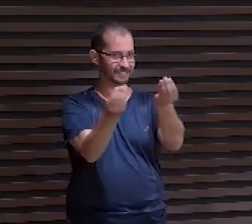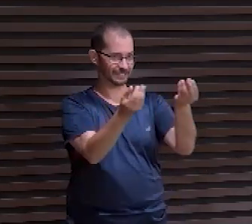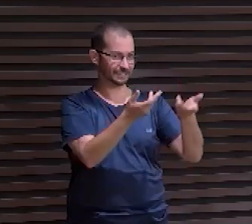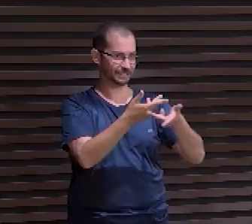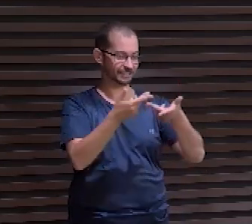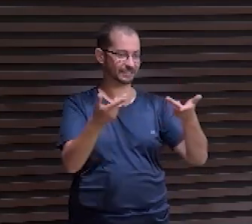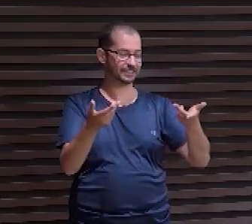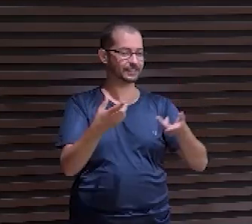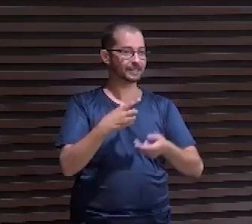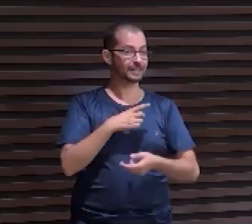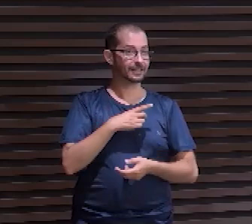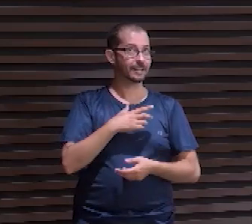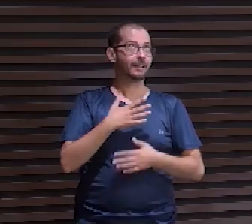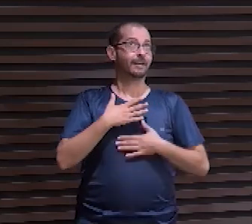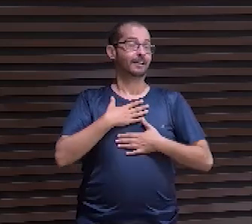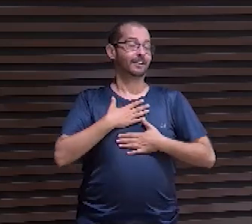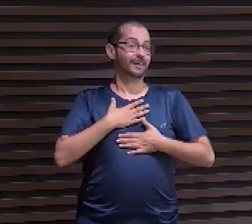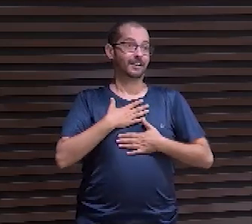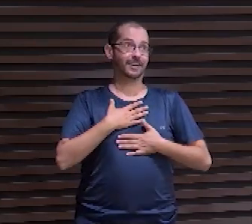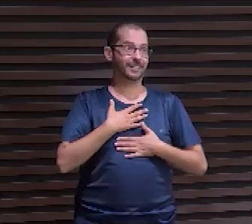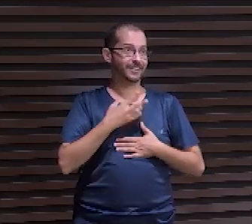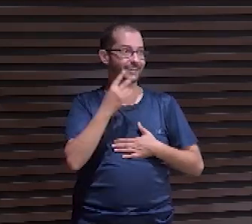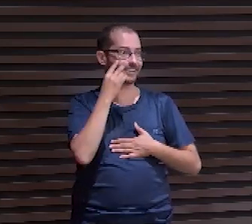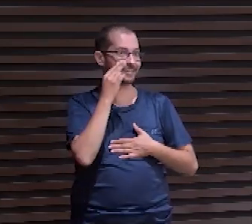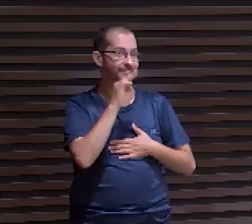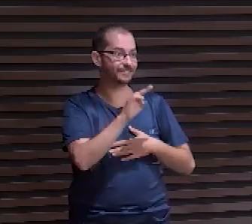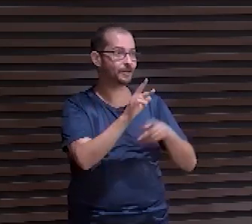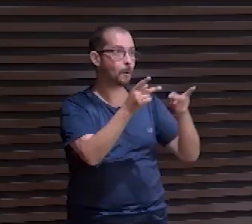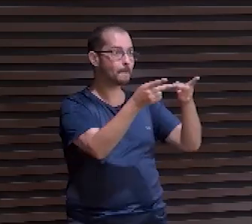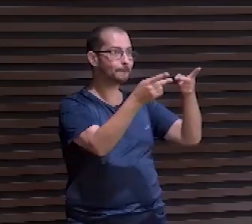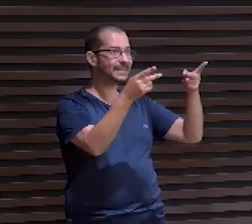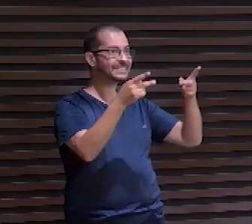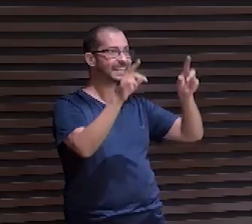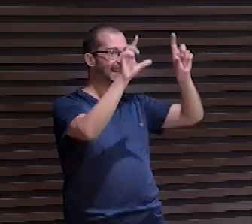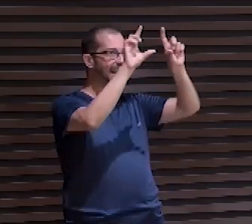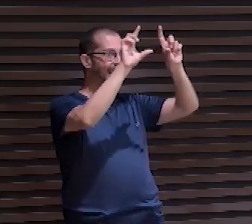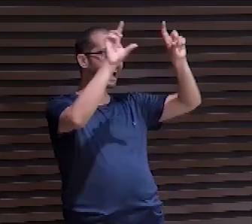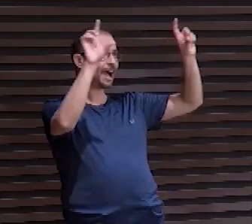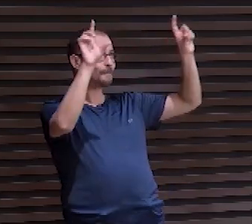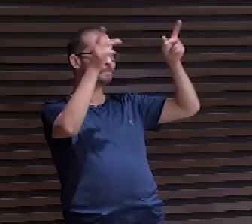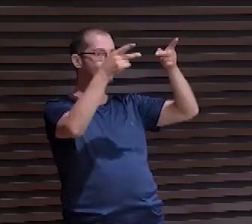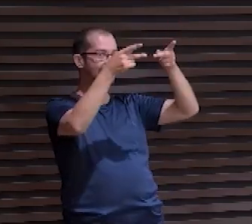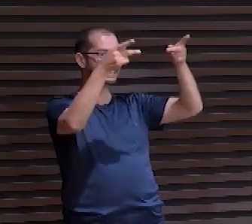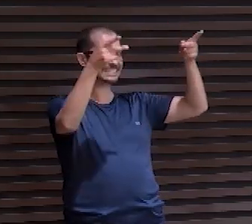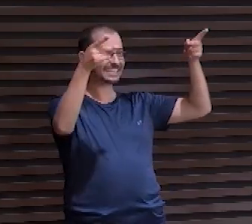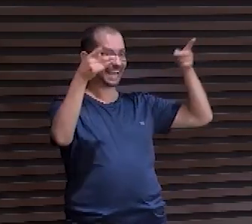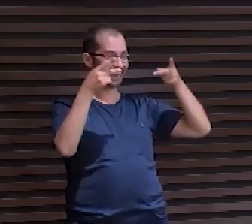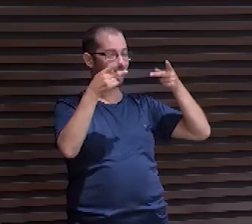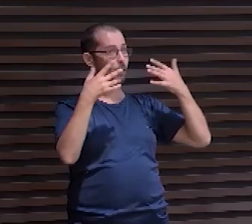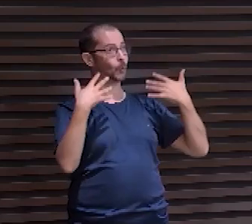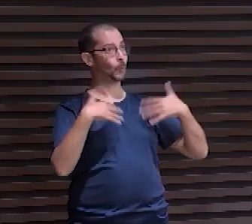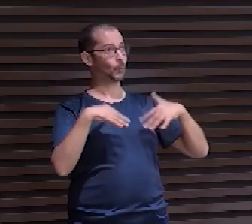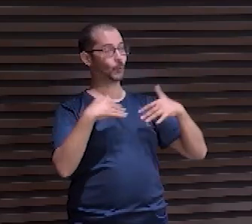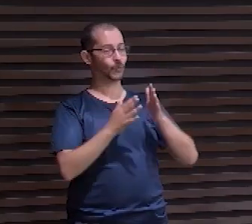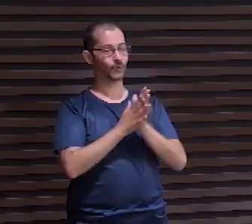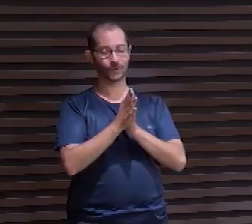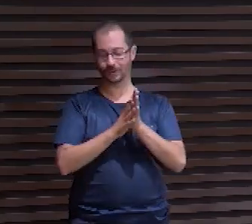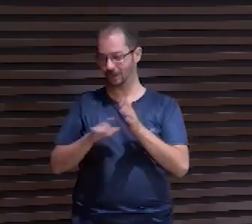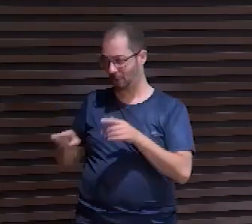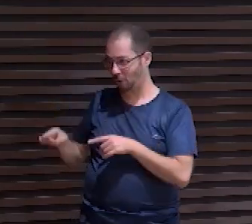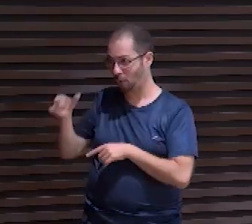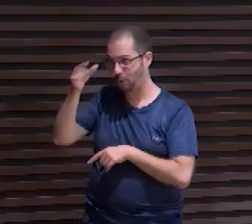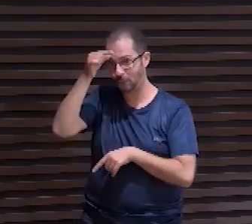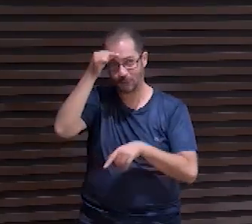Ouvi suspiros aliviados quando avistamos uma pizzaria. Enquanto eu manobrava o trailer